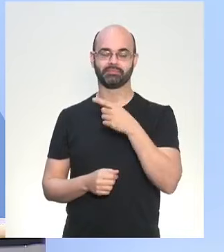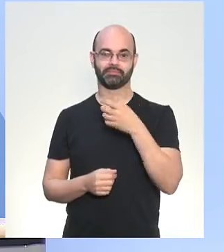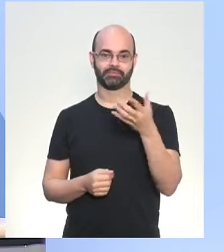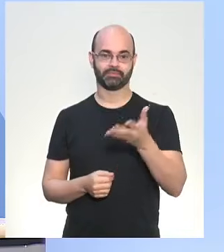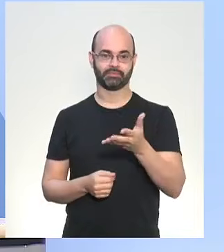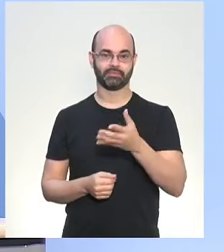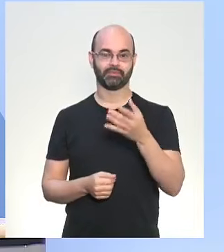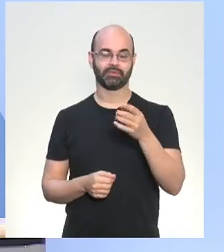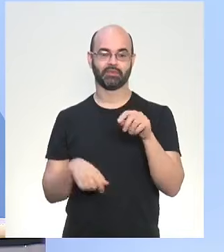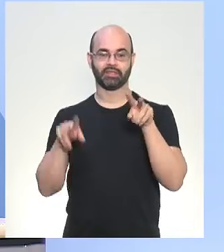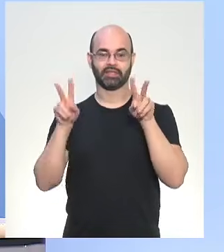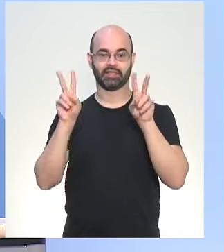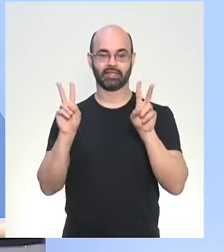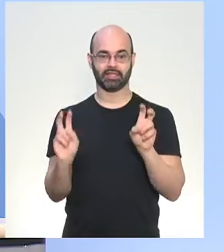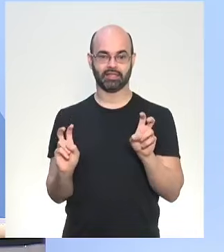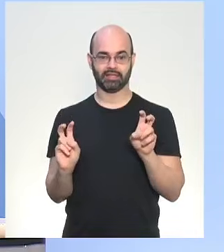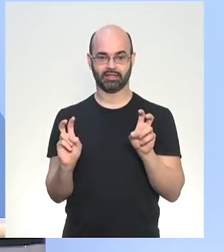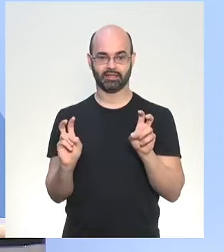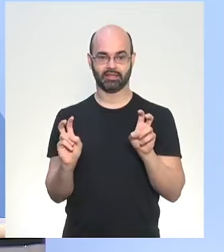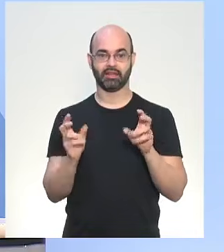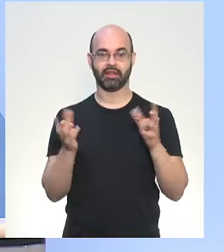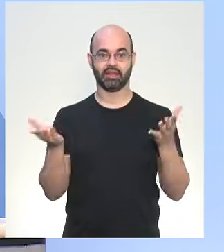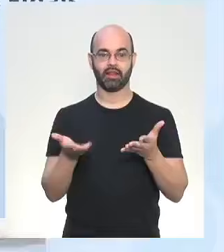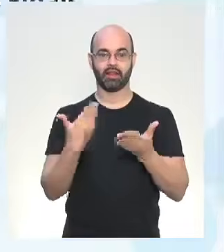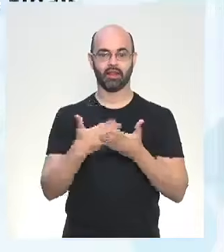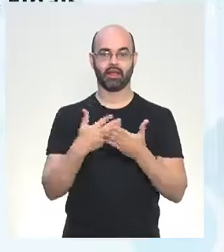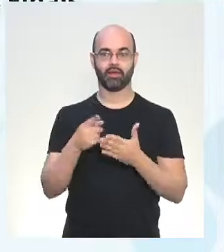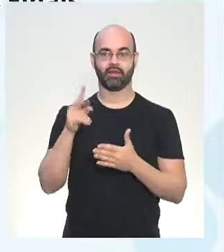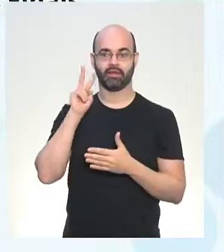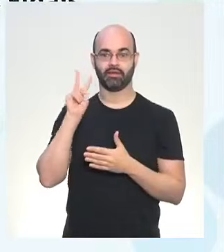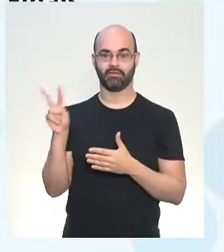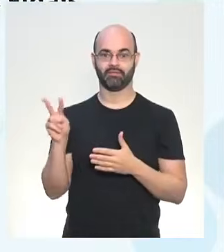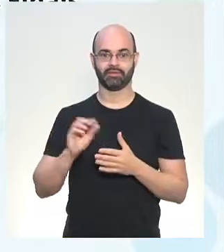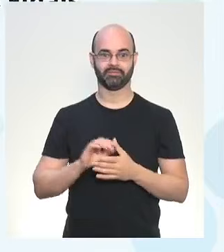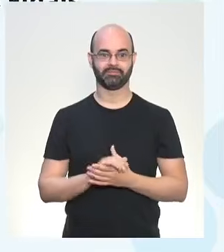vocês o tema da aula de hoje na tela.